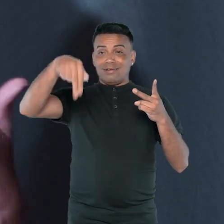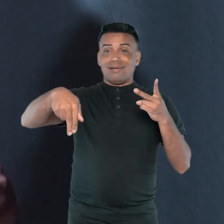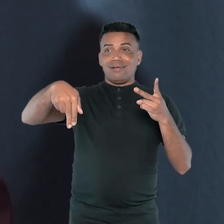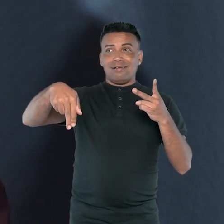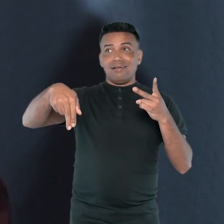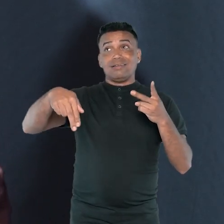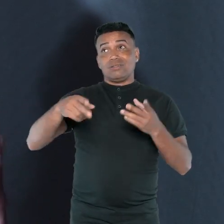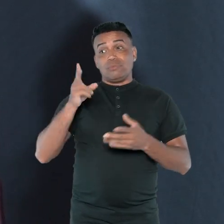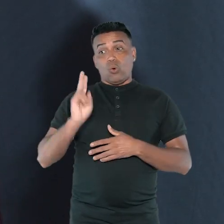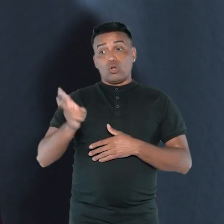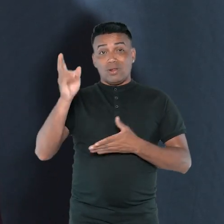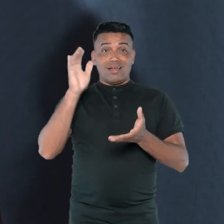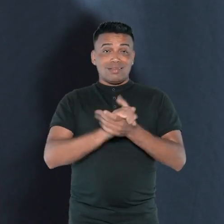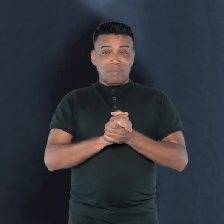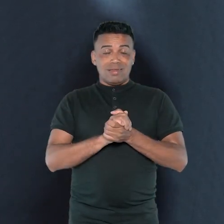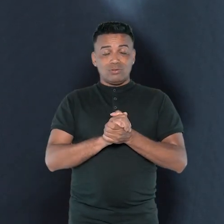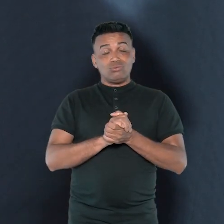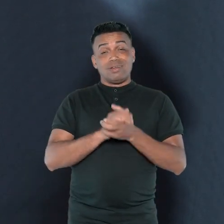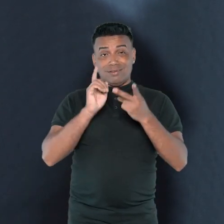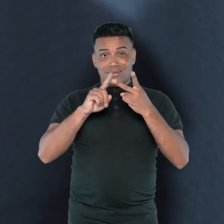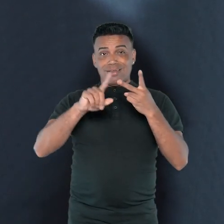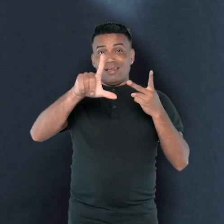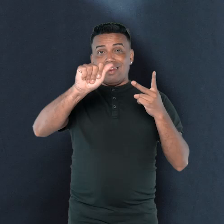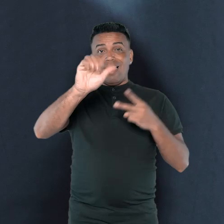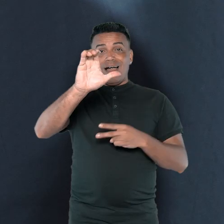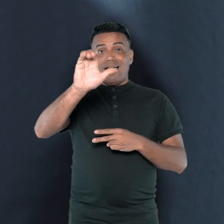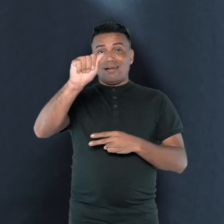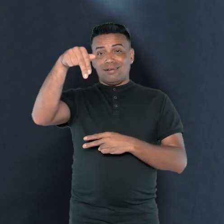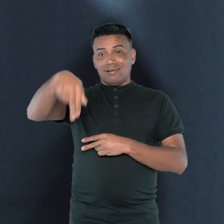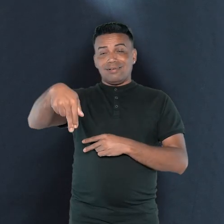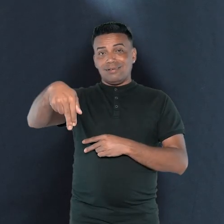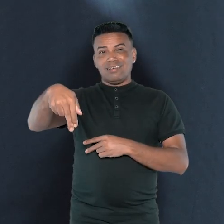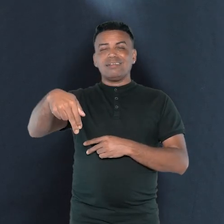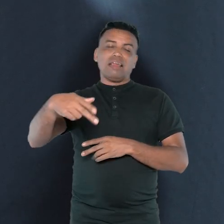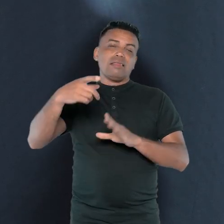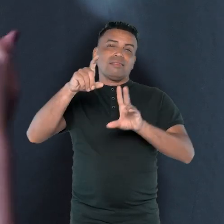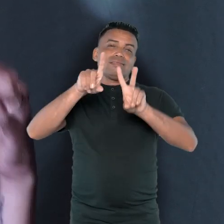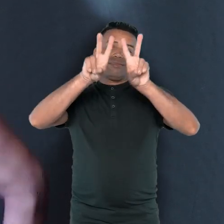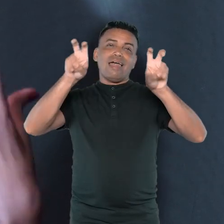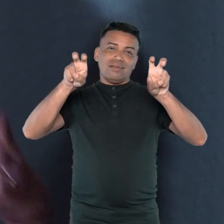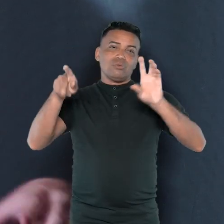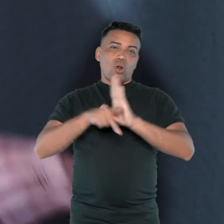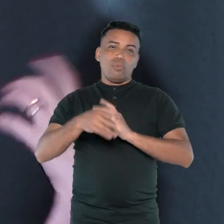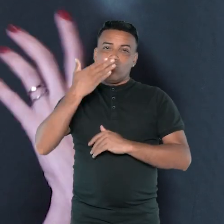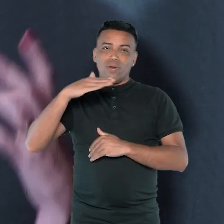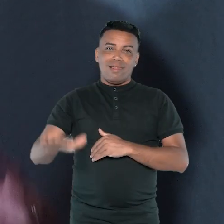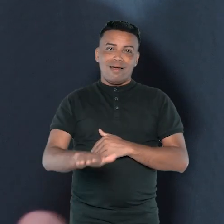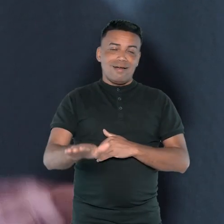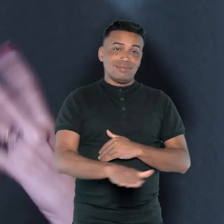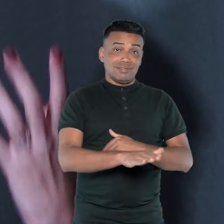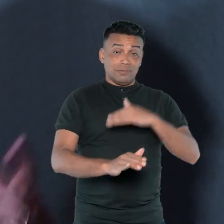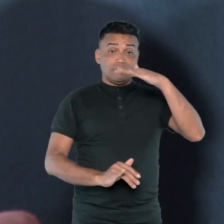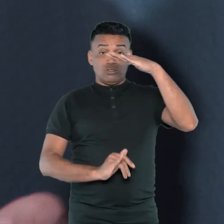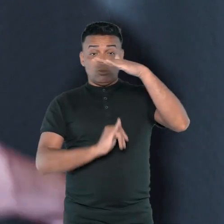casamento que permaneceria, e o Lacan, ele até fala, acho que no Notas sobre a Criança, que existiria alguma coisa nessa